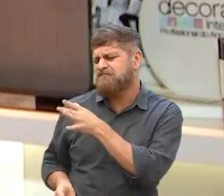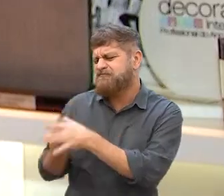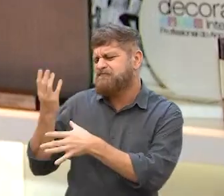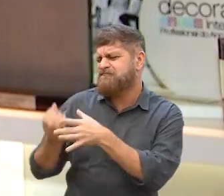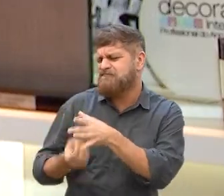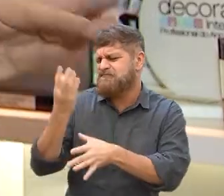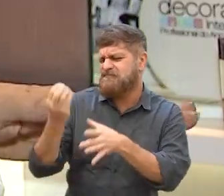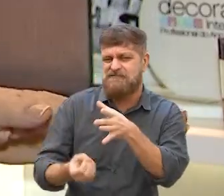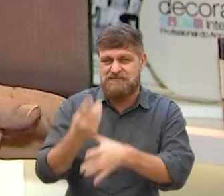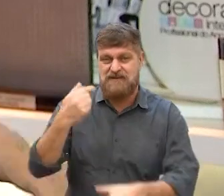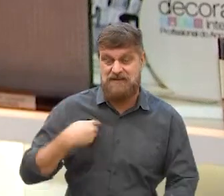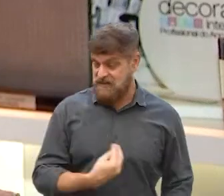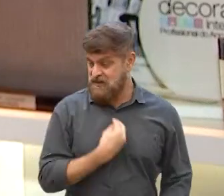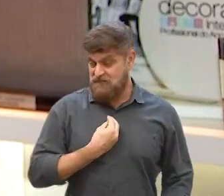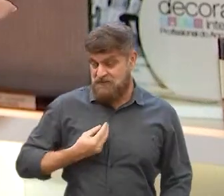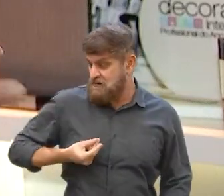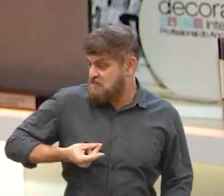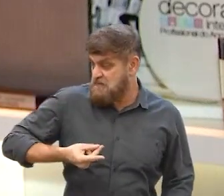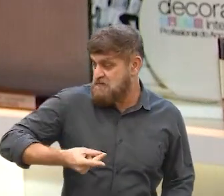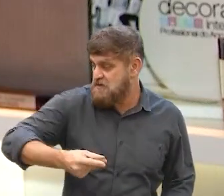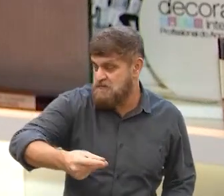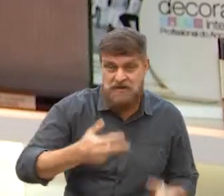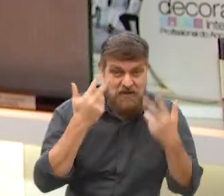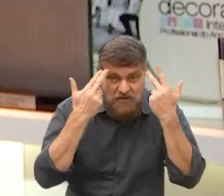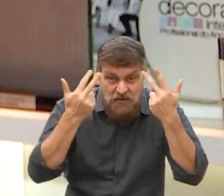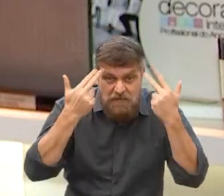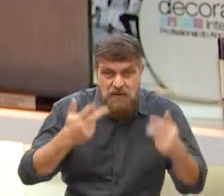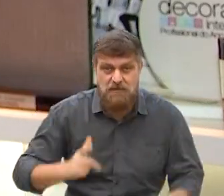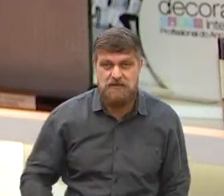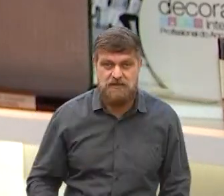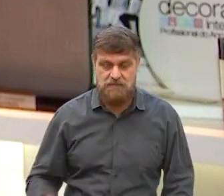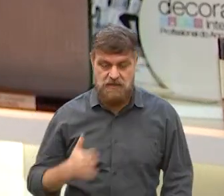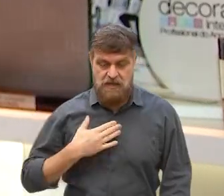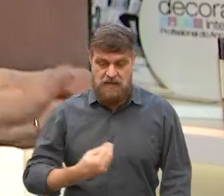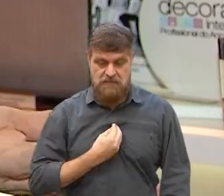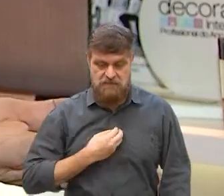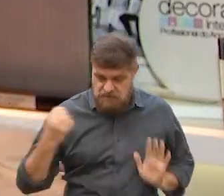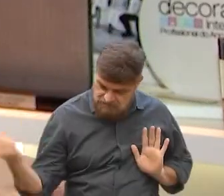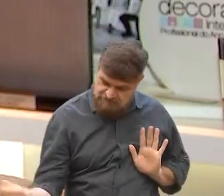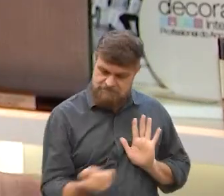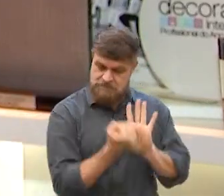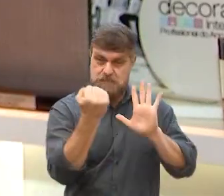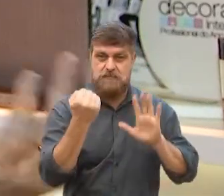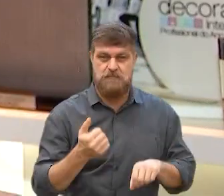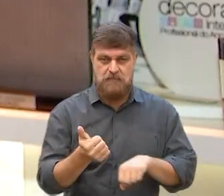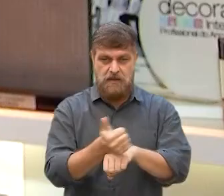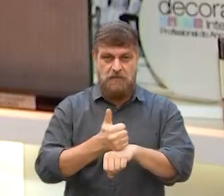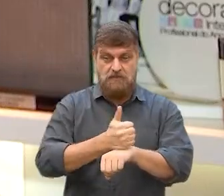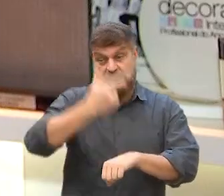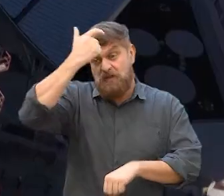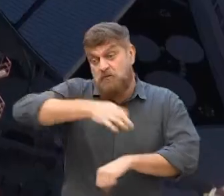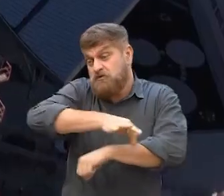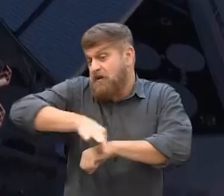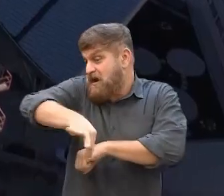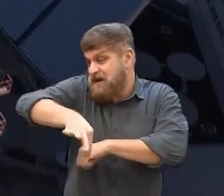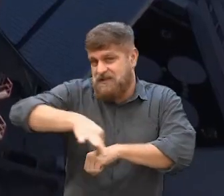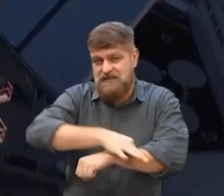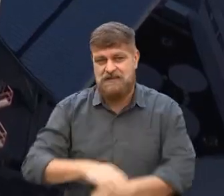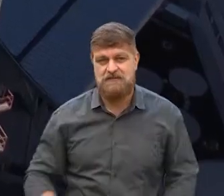os proprietários todos, os investidores todos buscando imóveis para investimento. Eles querem tirar